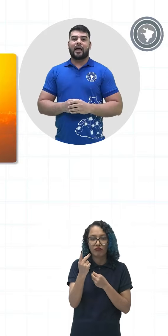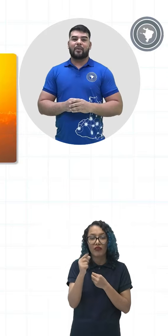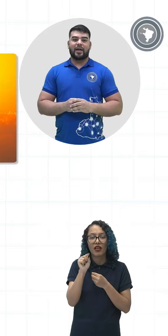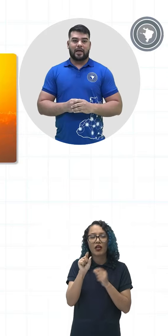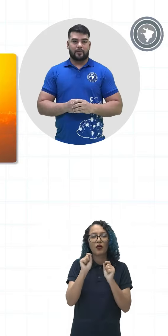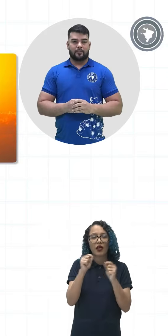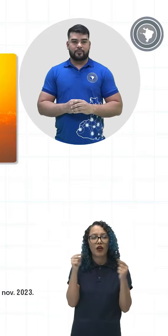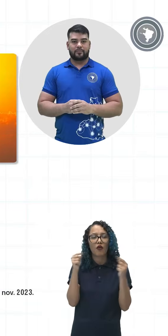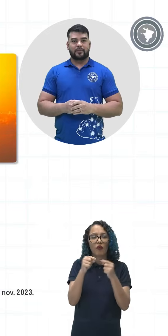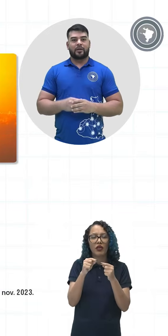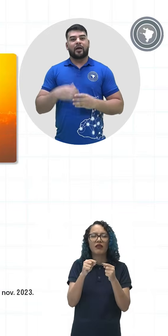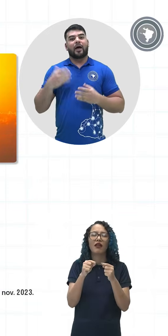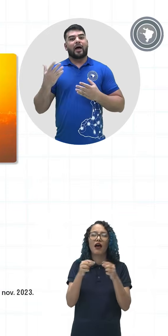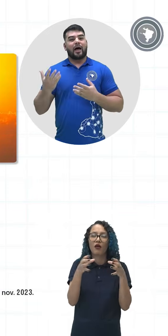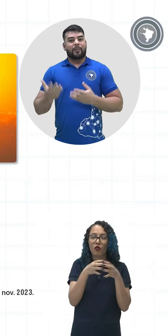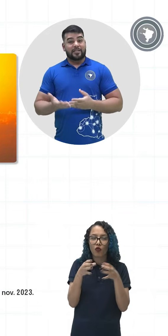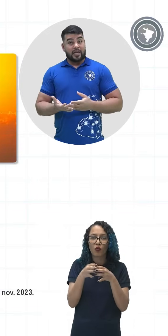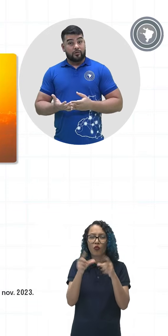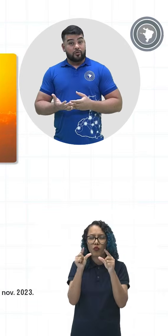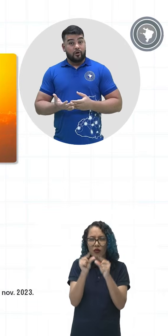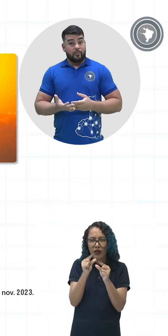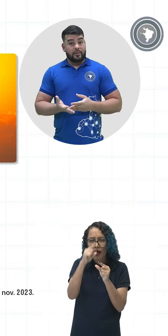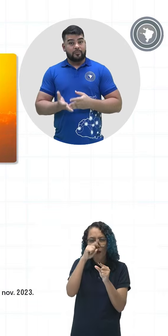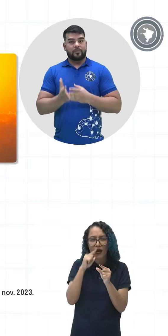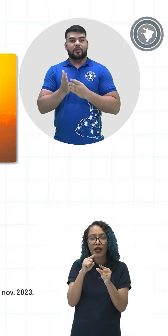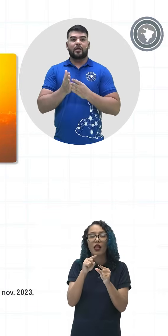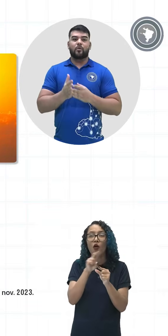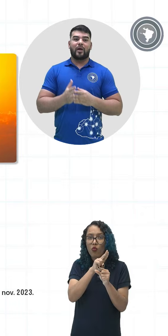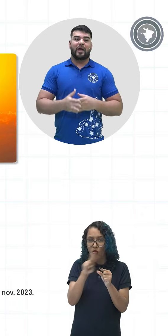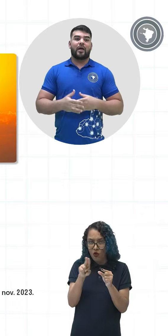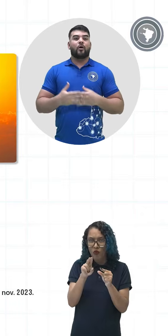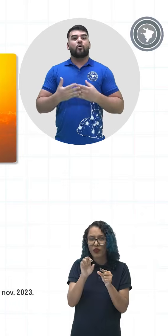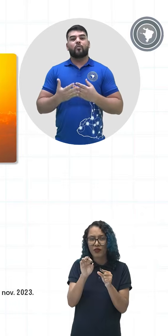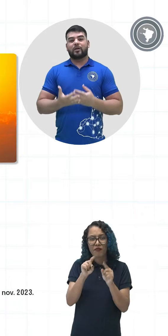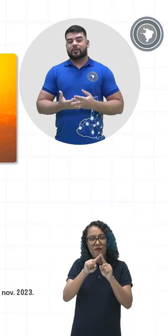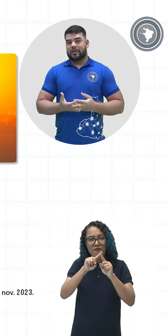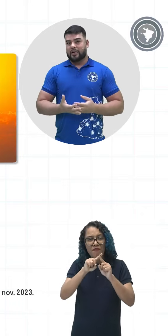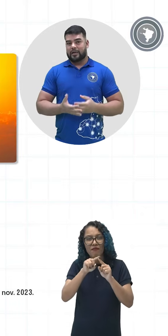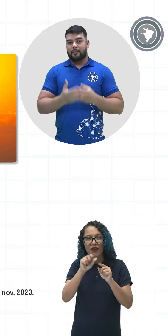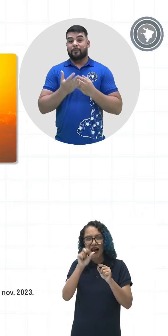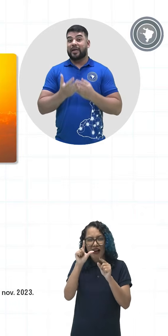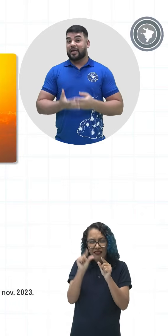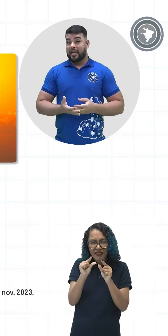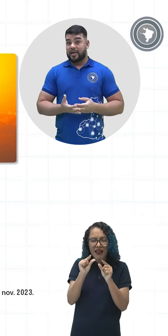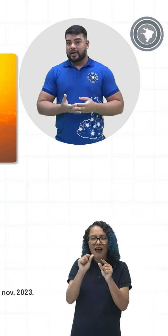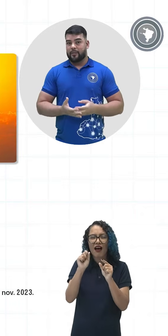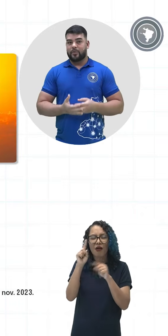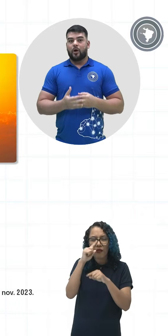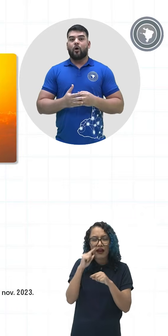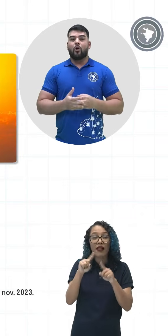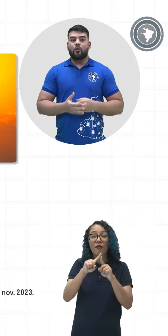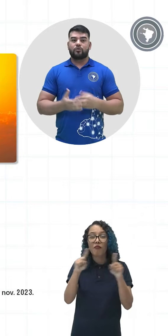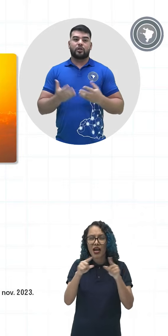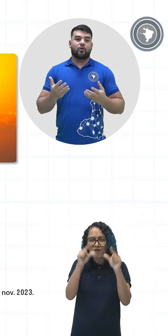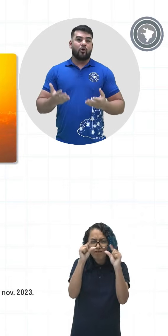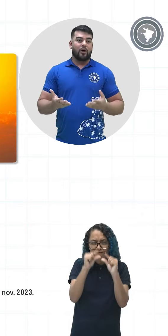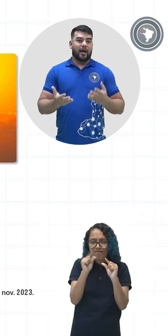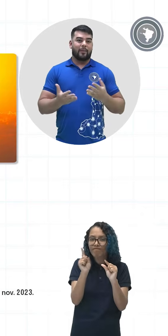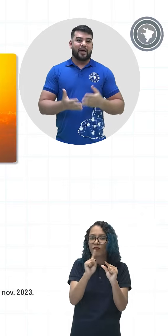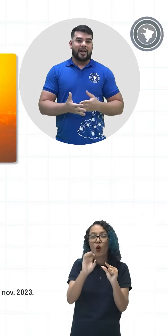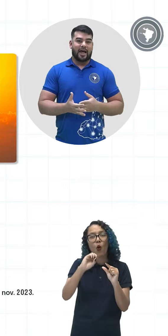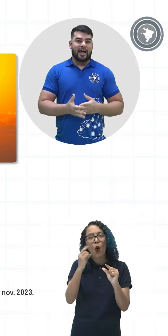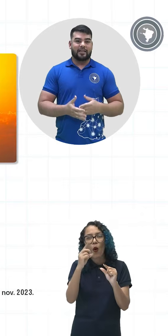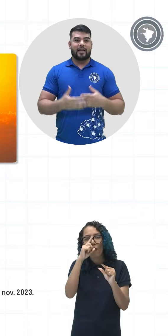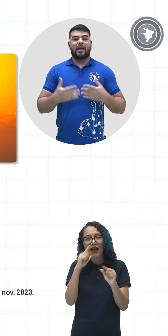anã amarela. Apesar do nome, não é uma estrela pequena ou de